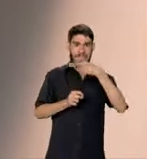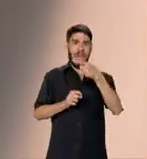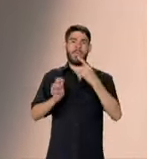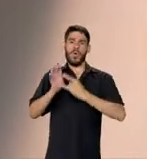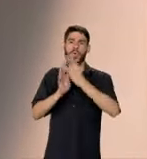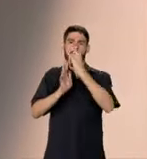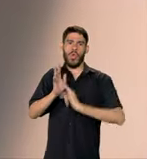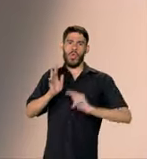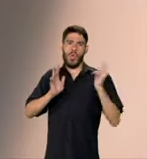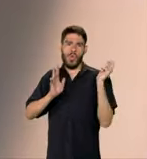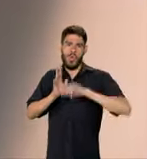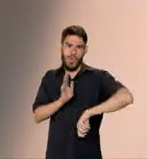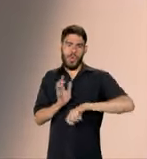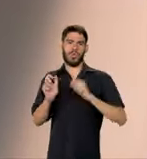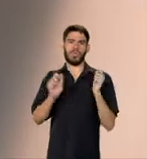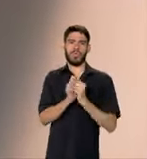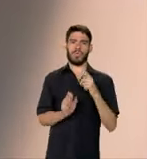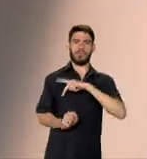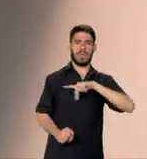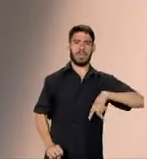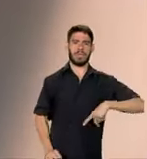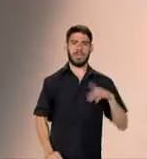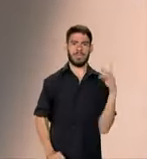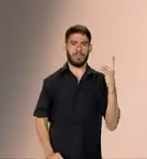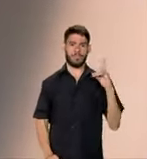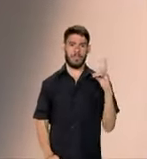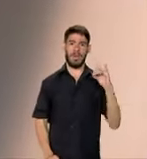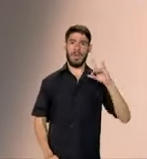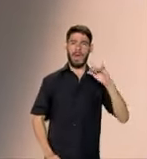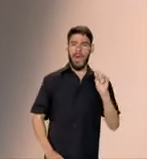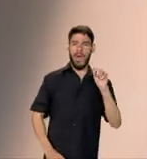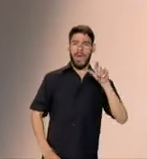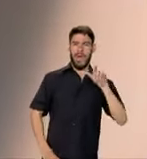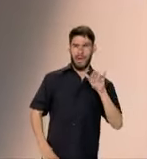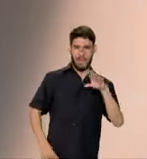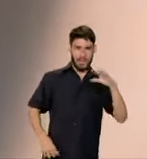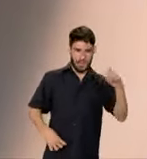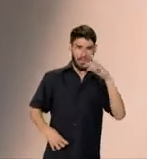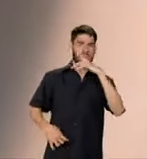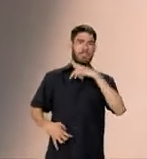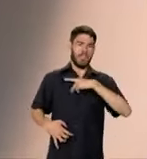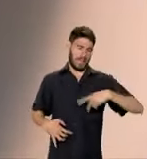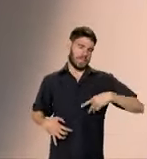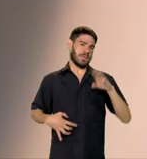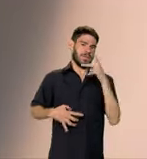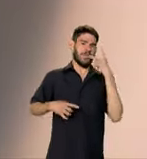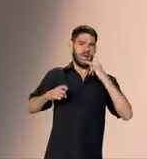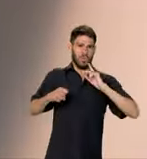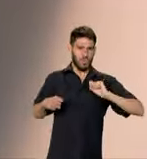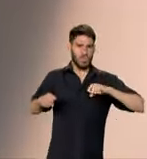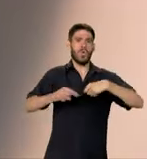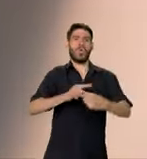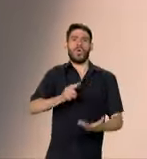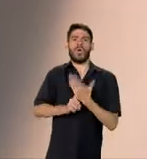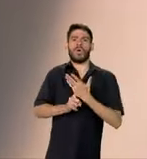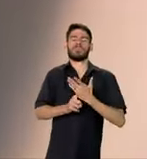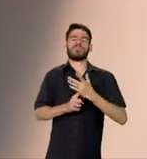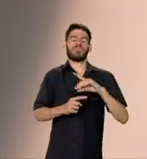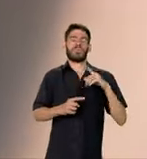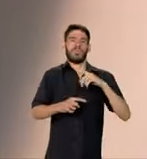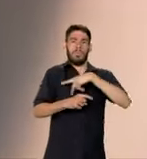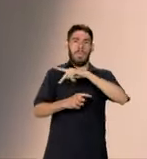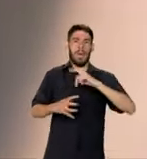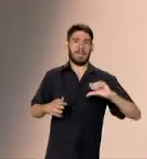assinatura de atos com o presidente da Bolivia, Luis Arce, o presidente Lula reforçou o compromisso dos países da América do Sul com a